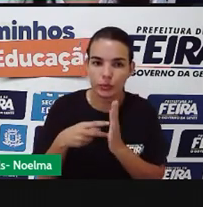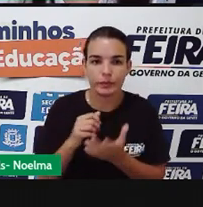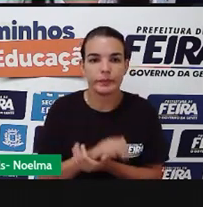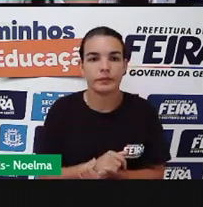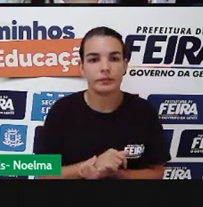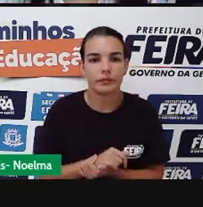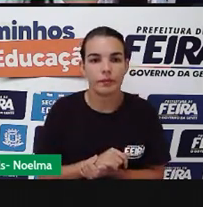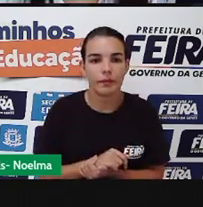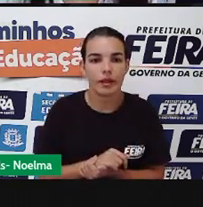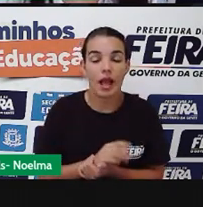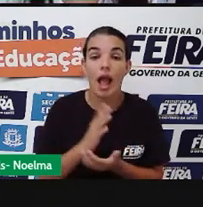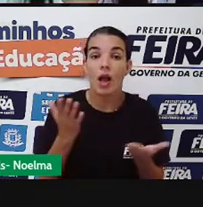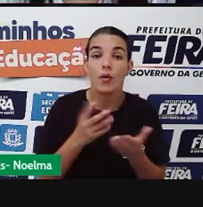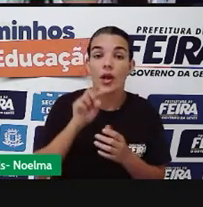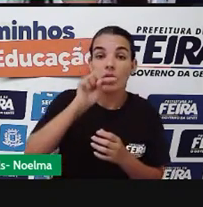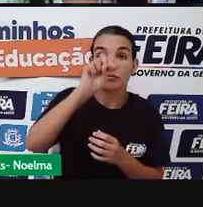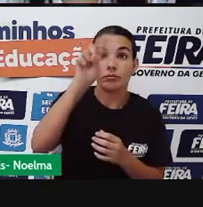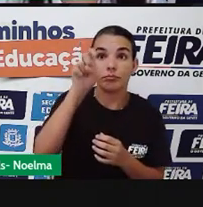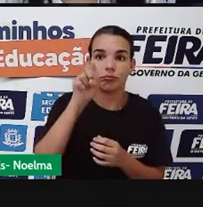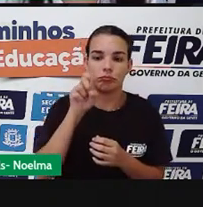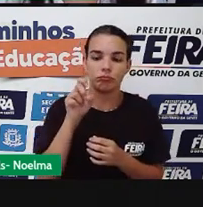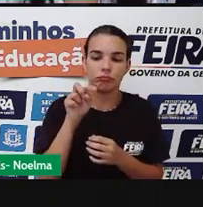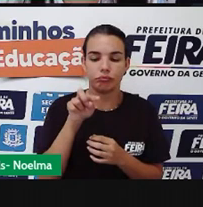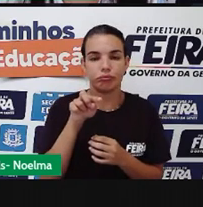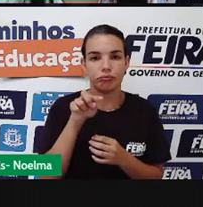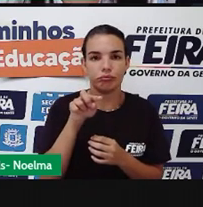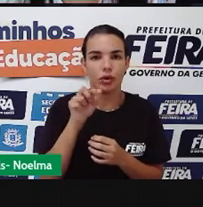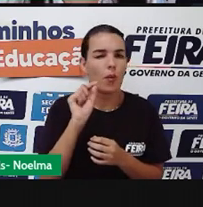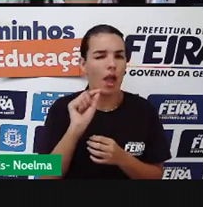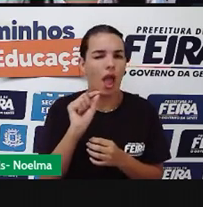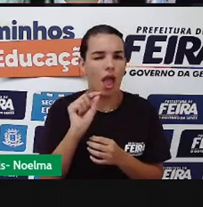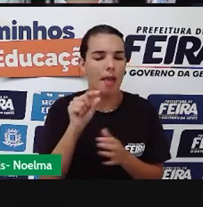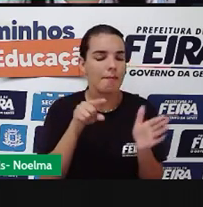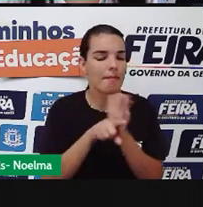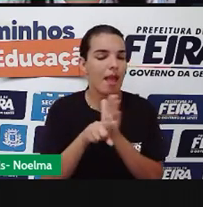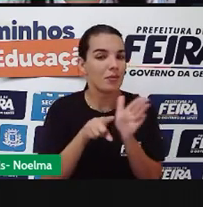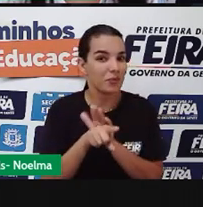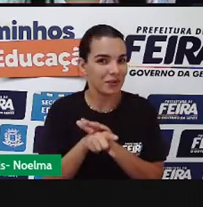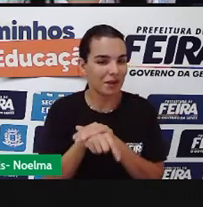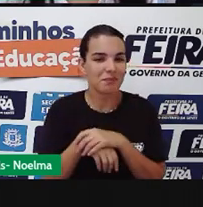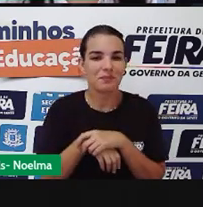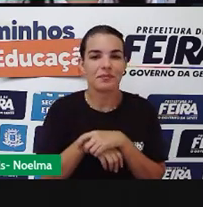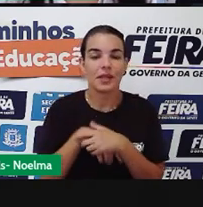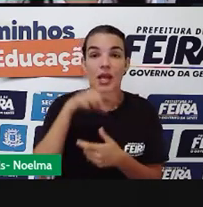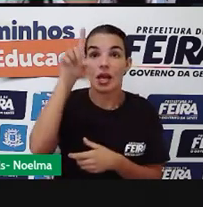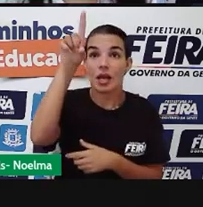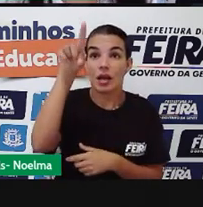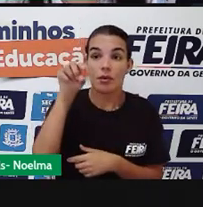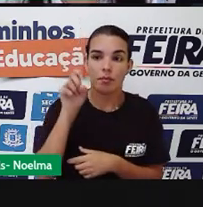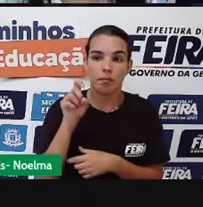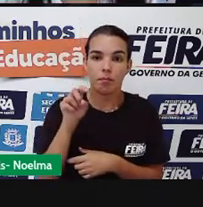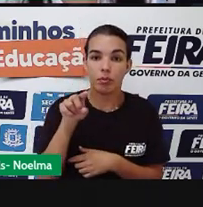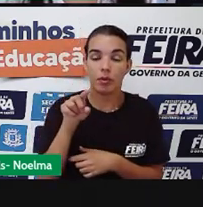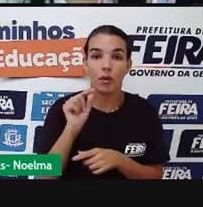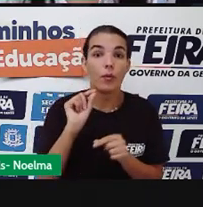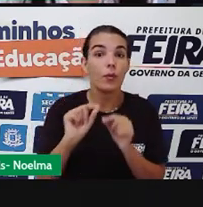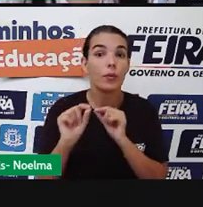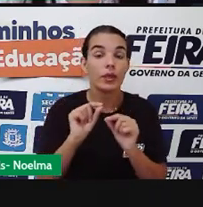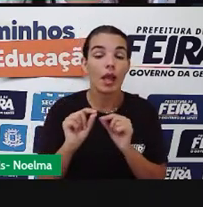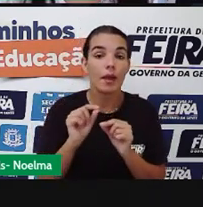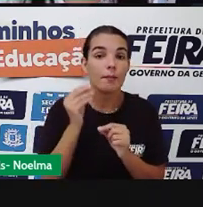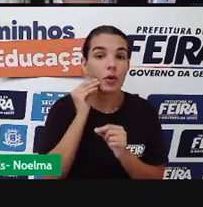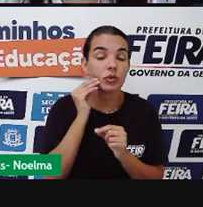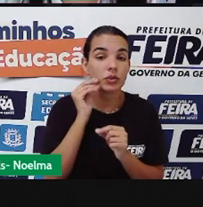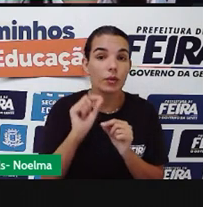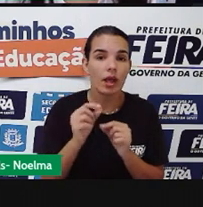certo? O ponto de interrogação, que vai indicar o quê? Uma pergunta. O ponto de exclamação, que